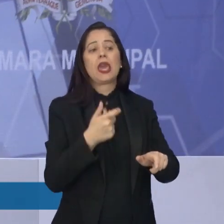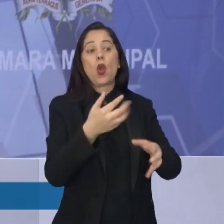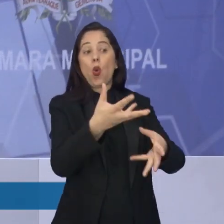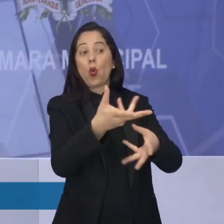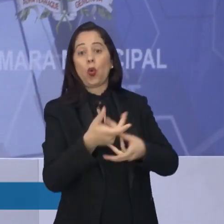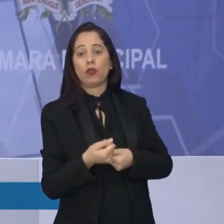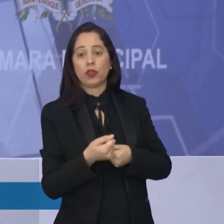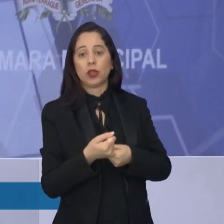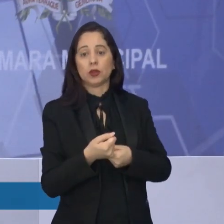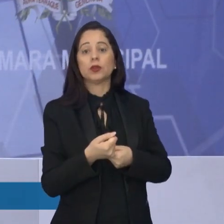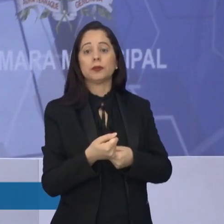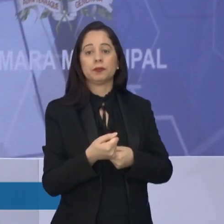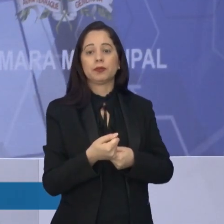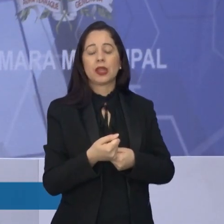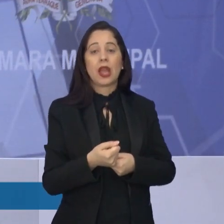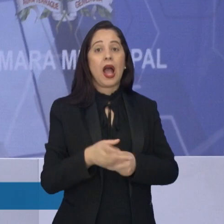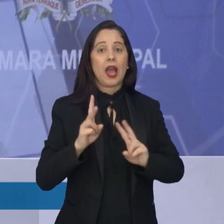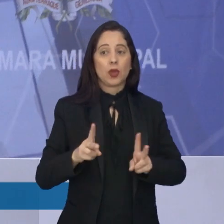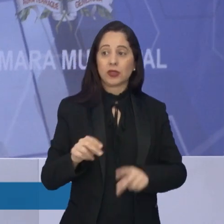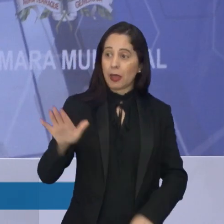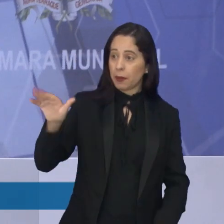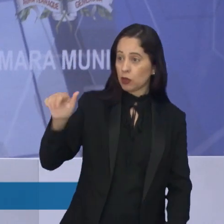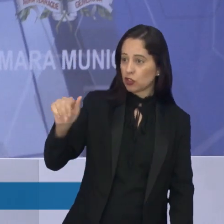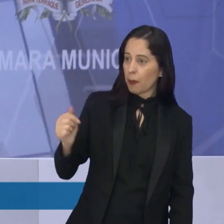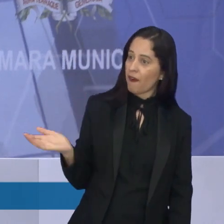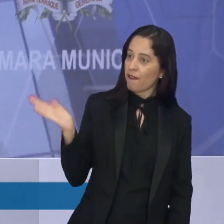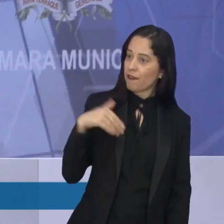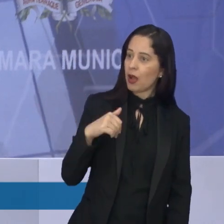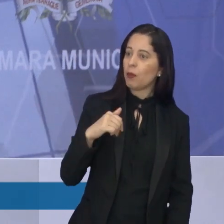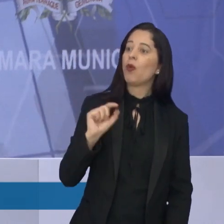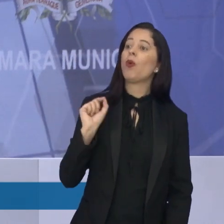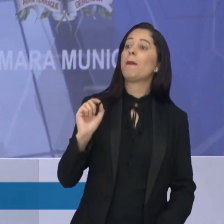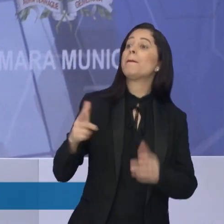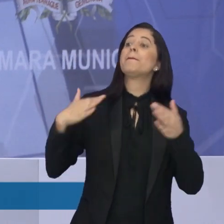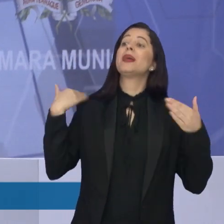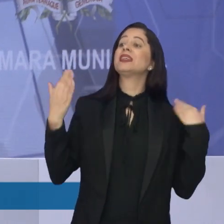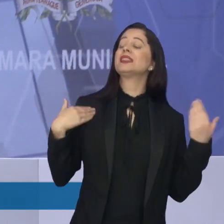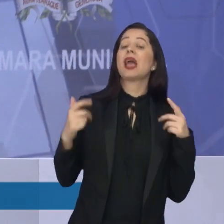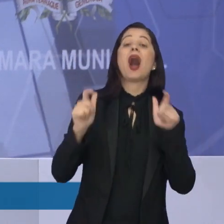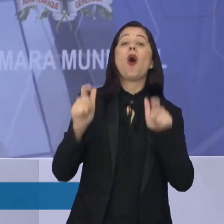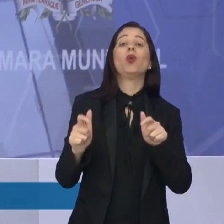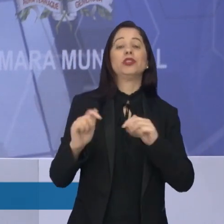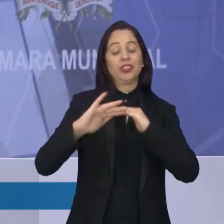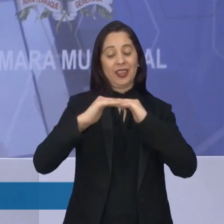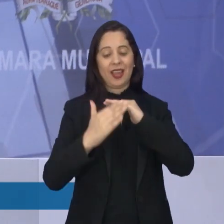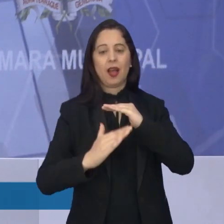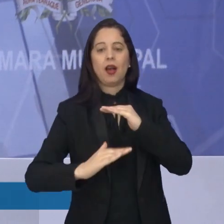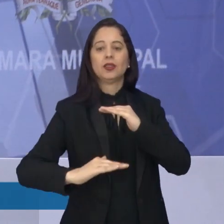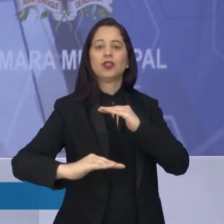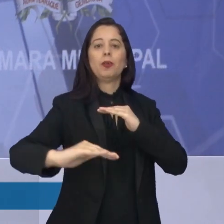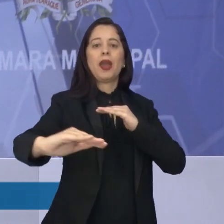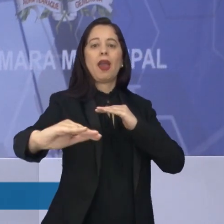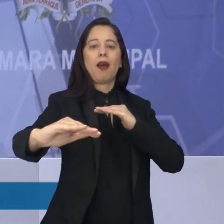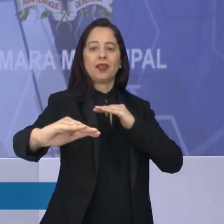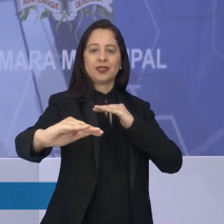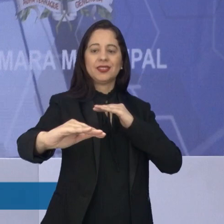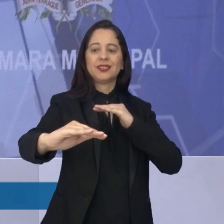quando eu podia fazer um passeio, eu iniciava pelo banhado e contava essa